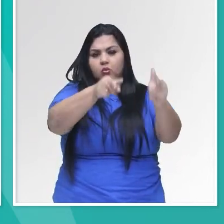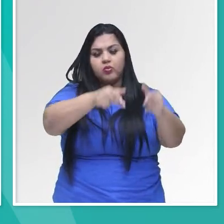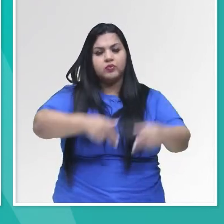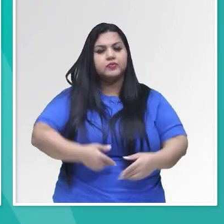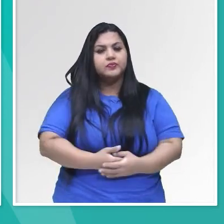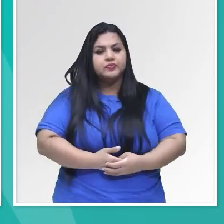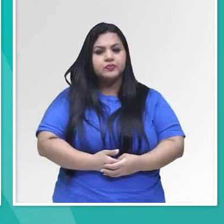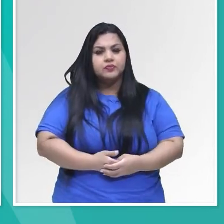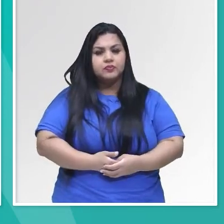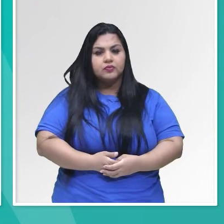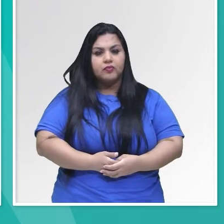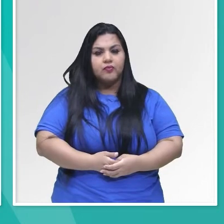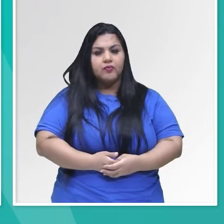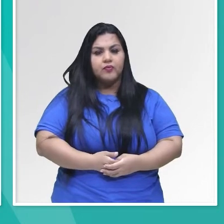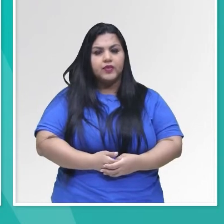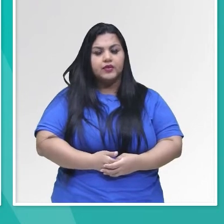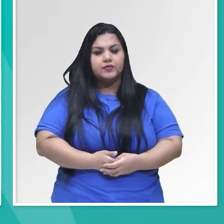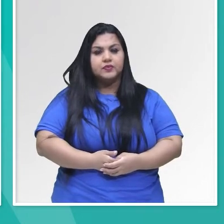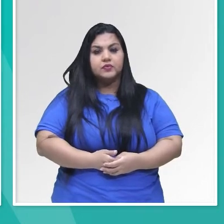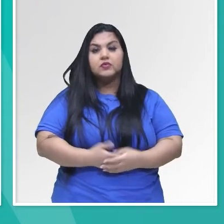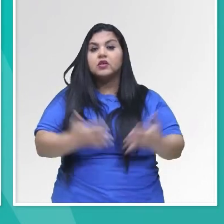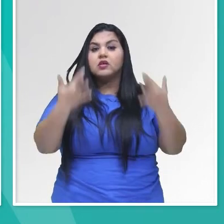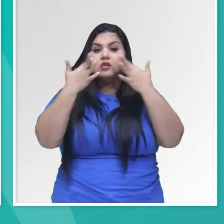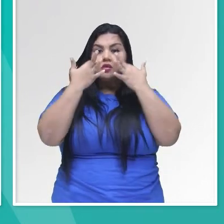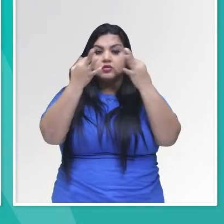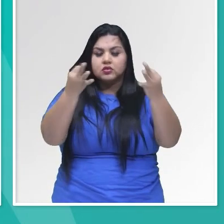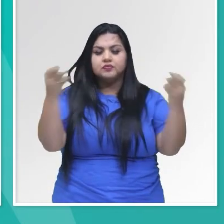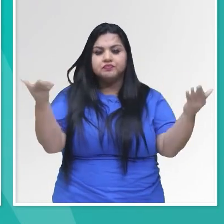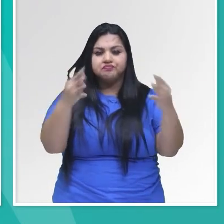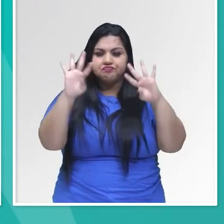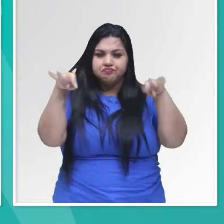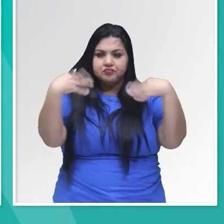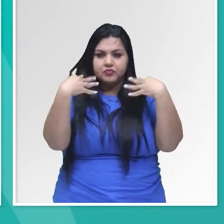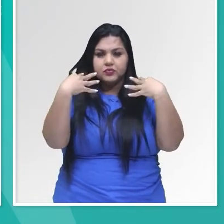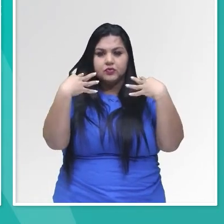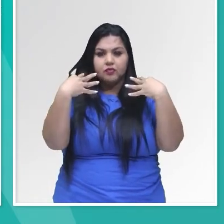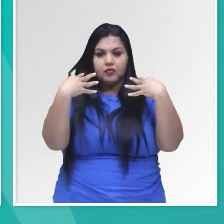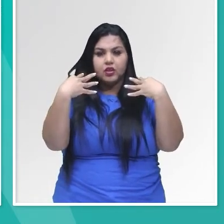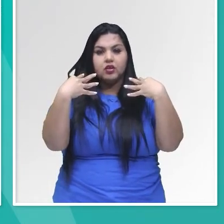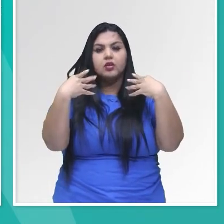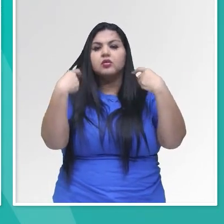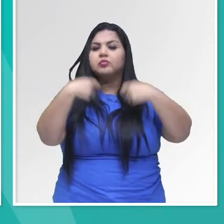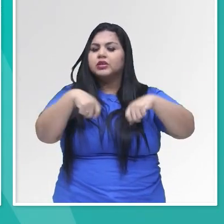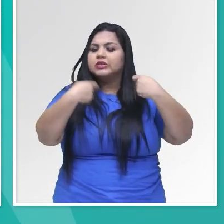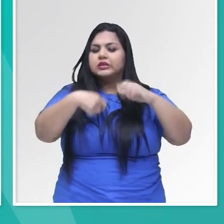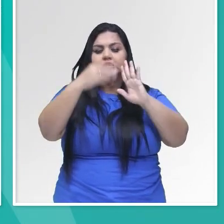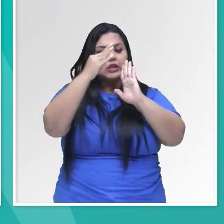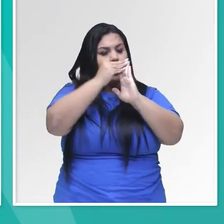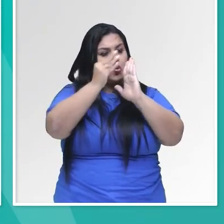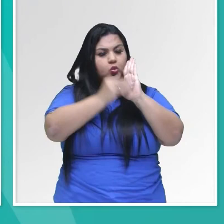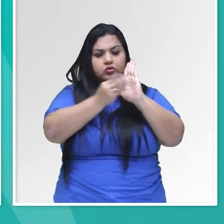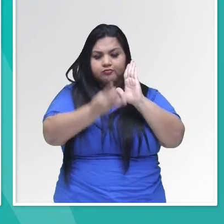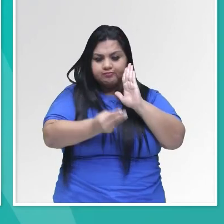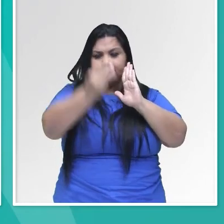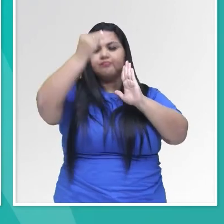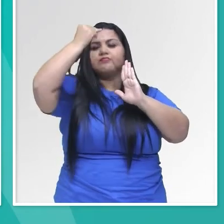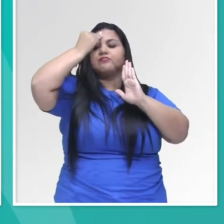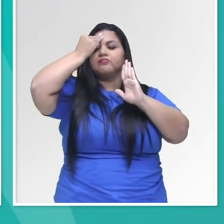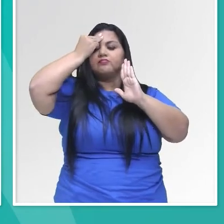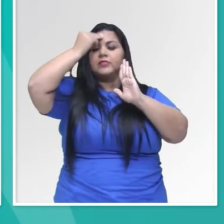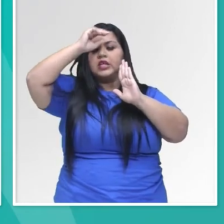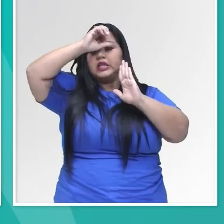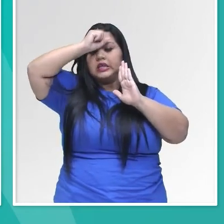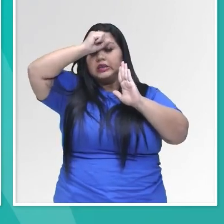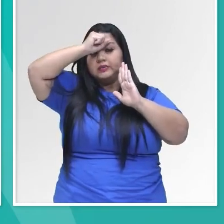bem legal. Presta atenção aqui agora. Você tem que dominar esse conteúdo. Mas dominar bem.